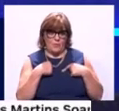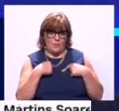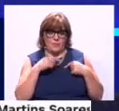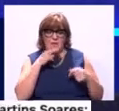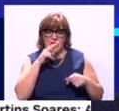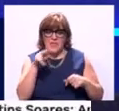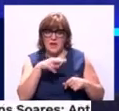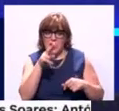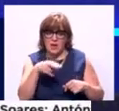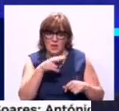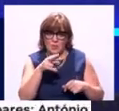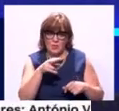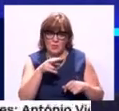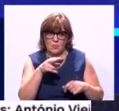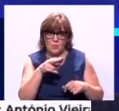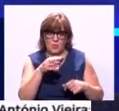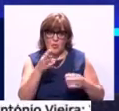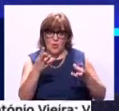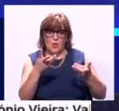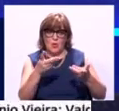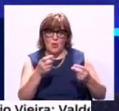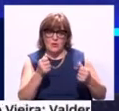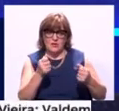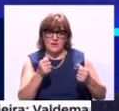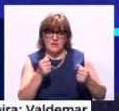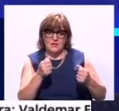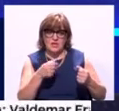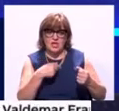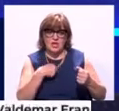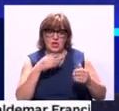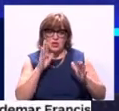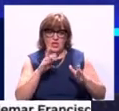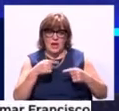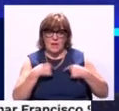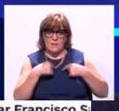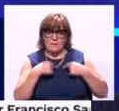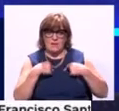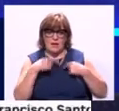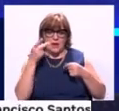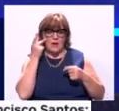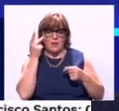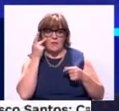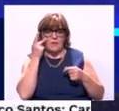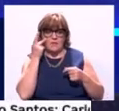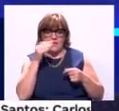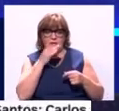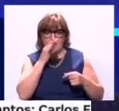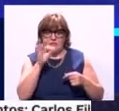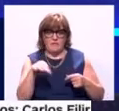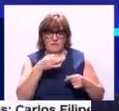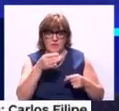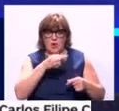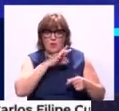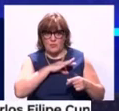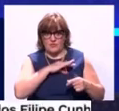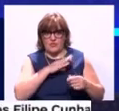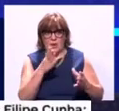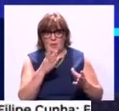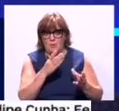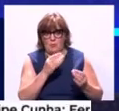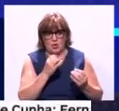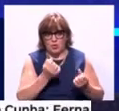no Dragão, contam-se pelos dedos às vezes, fui, também tenho a minha vida familiar, profissional, que muitas vezes